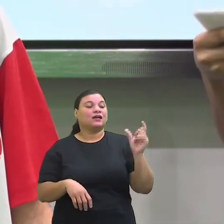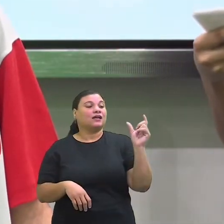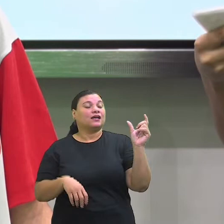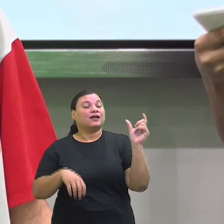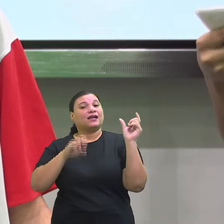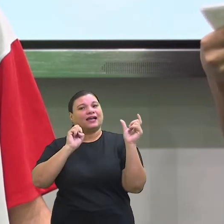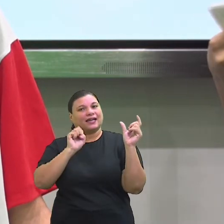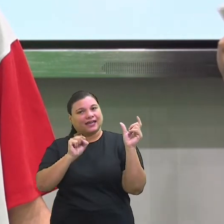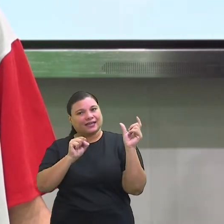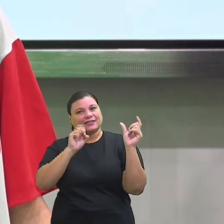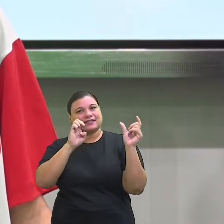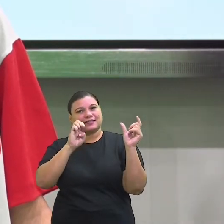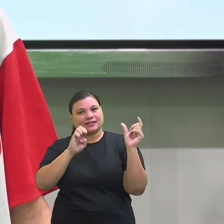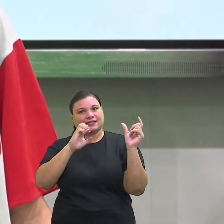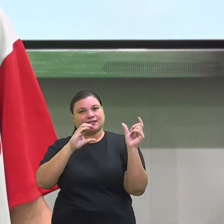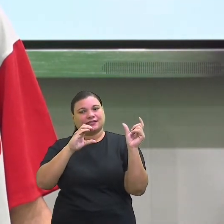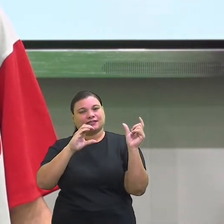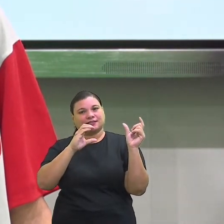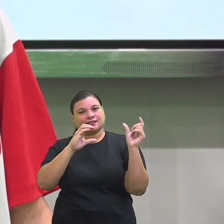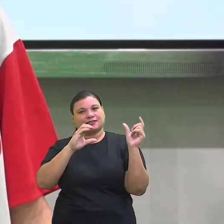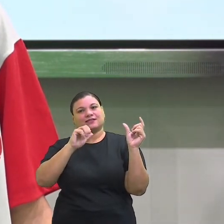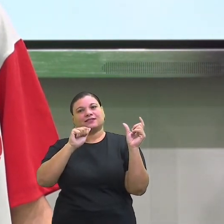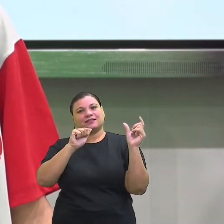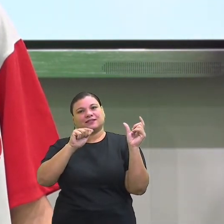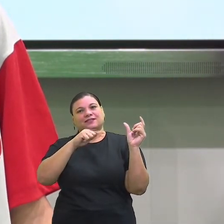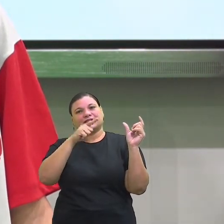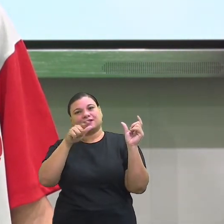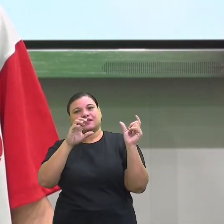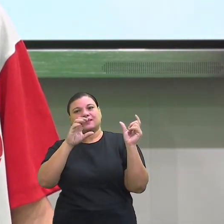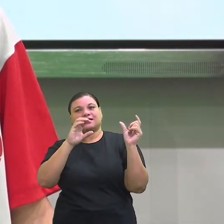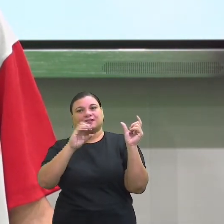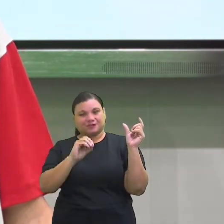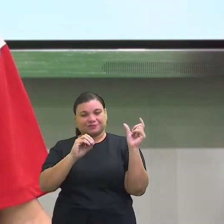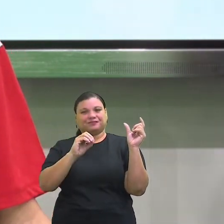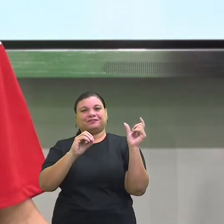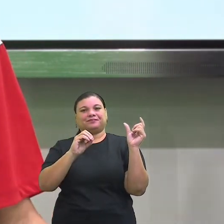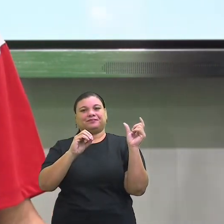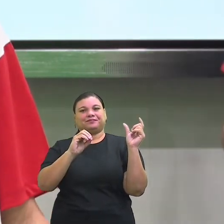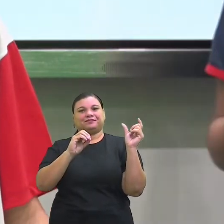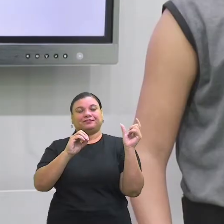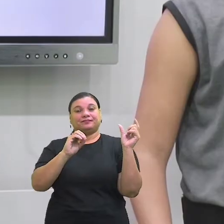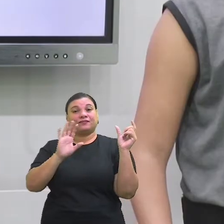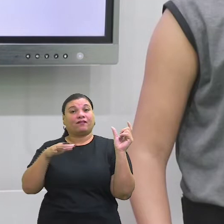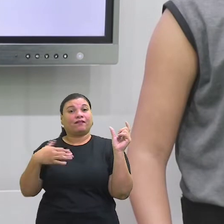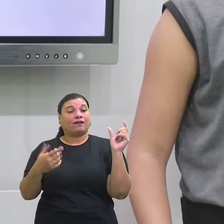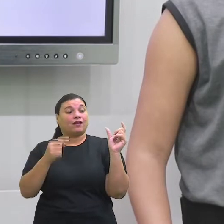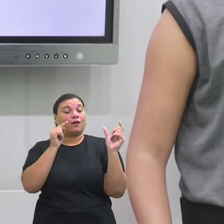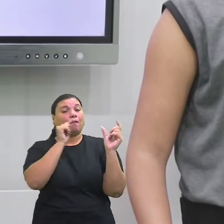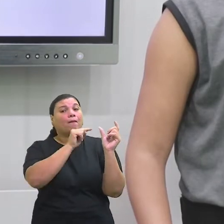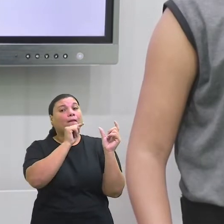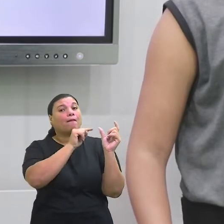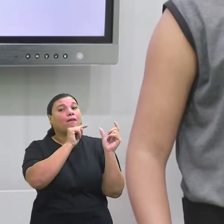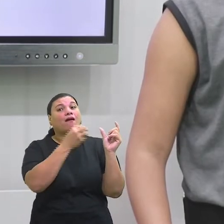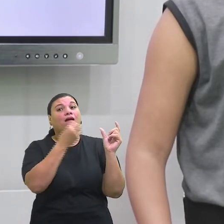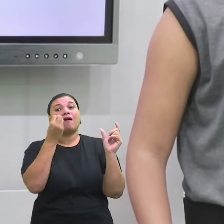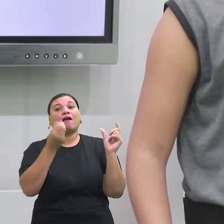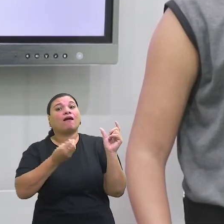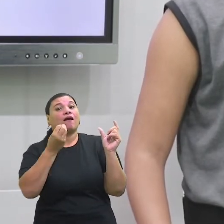C cedilha A, tio no A, O, sessão. E a palavra dele